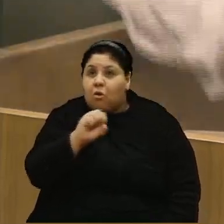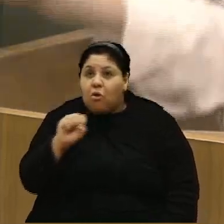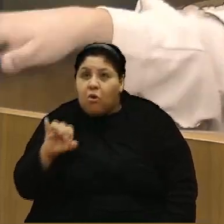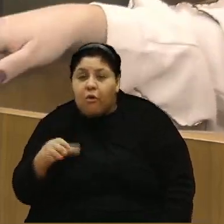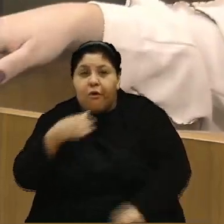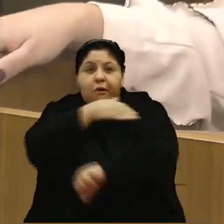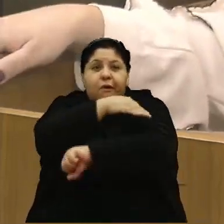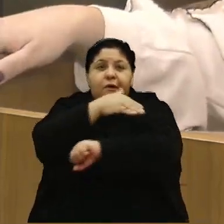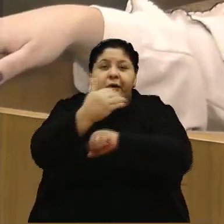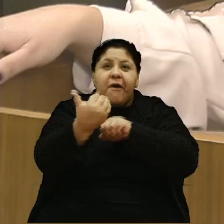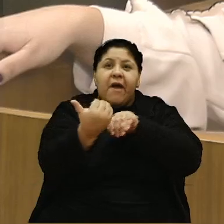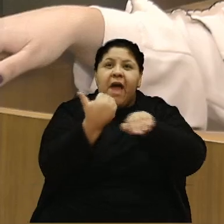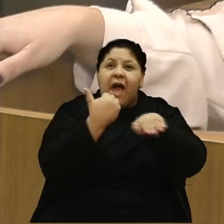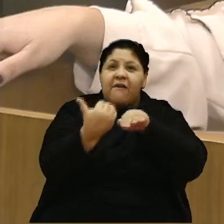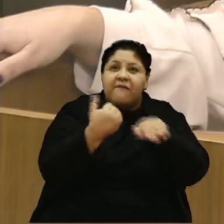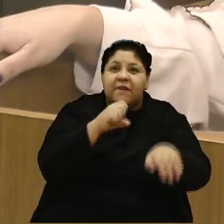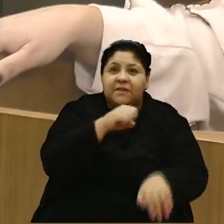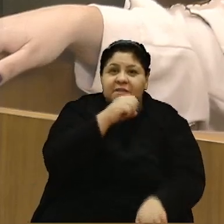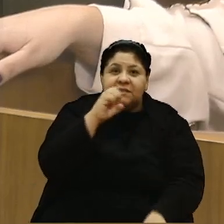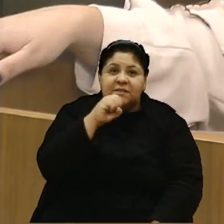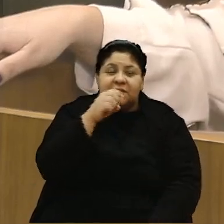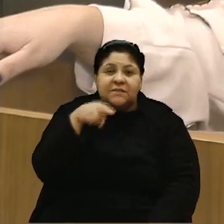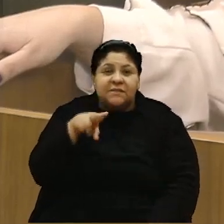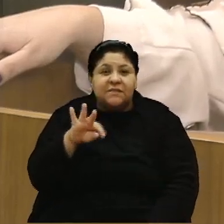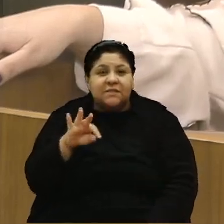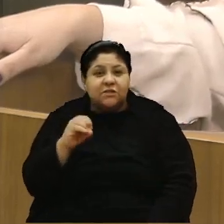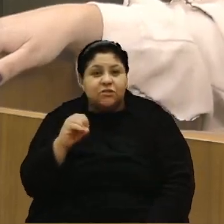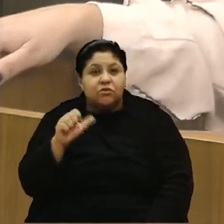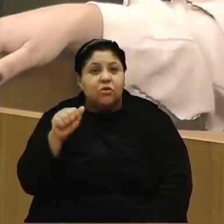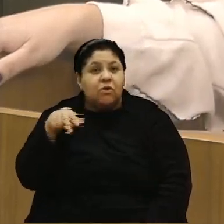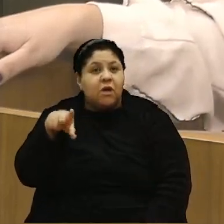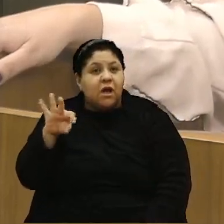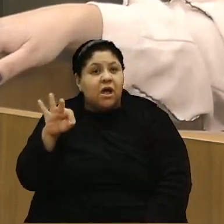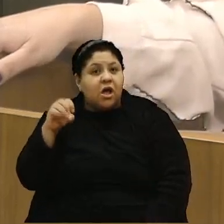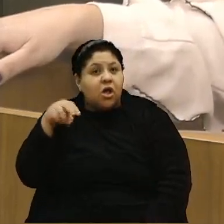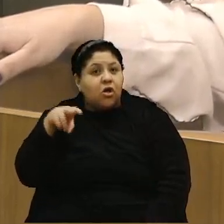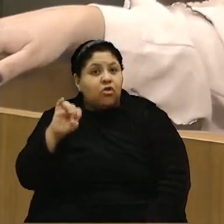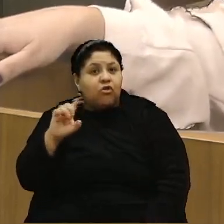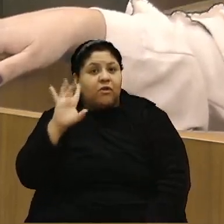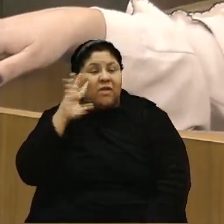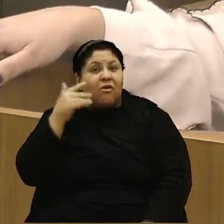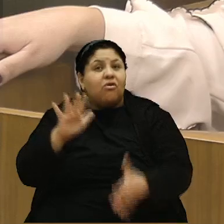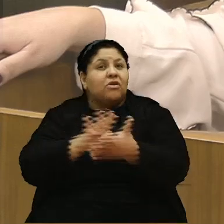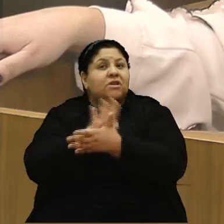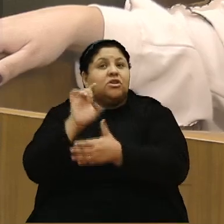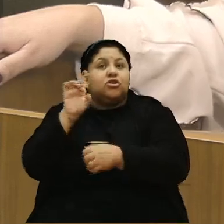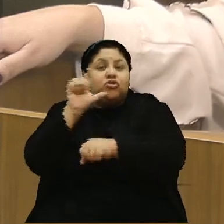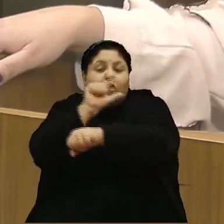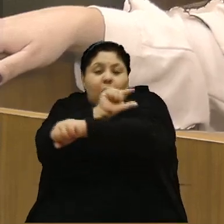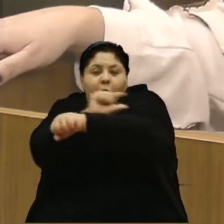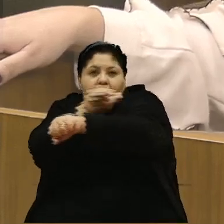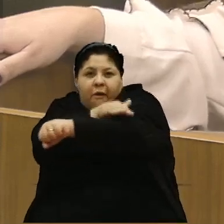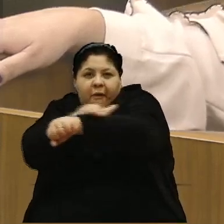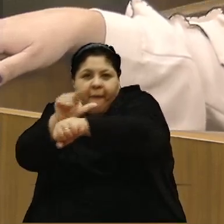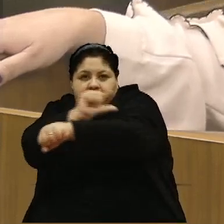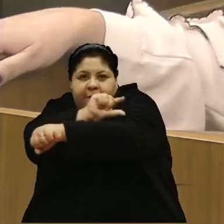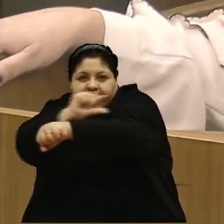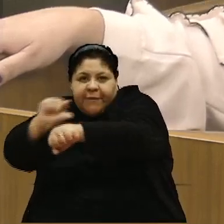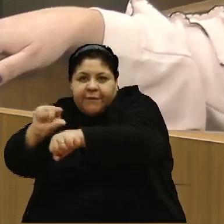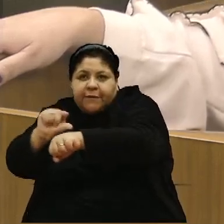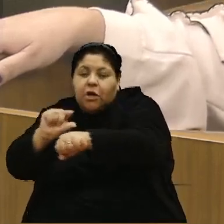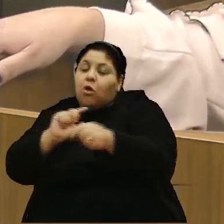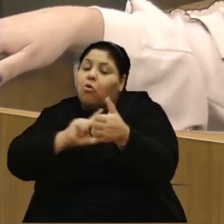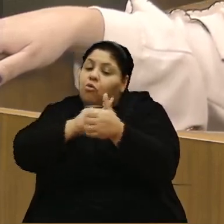é na subida do Pioneiro, é no Vila Verde. Não aconteceu. Aconteceu só a camada inicial, inclusive com diversos